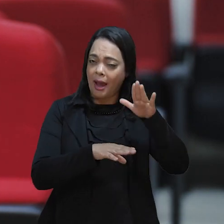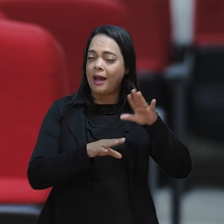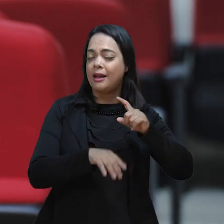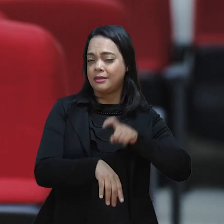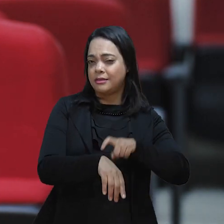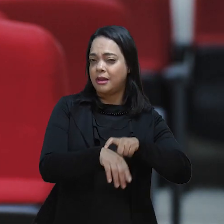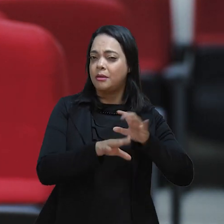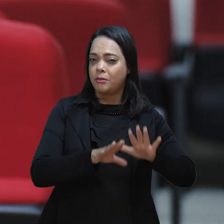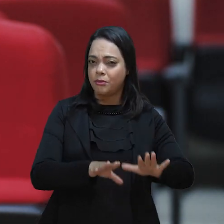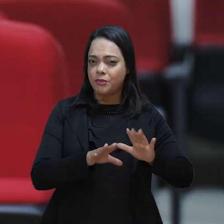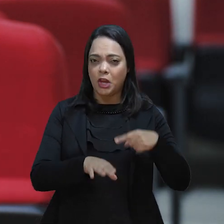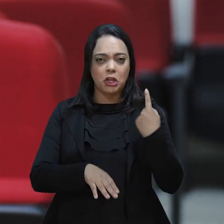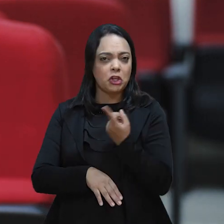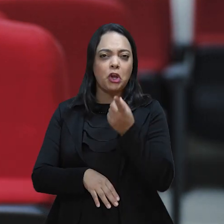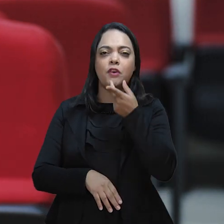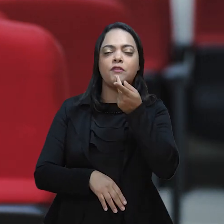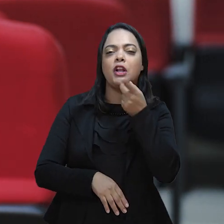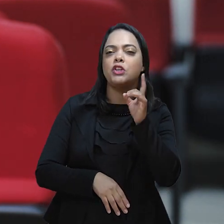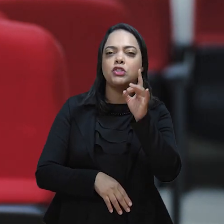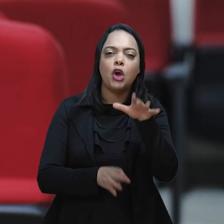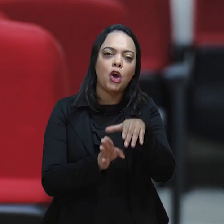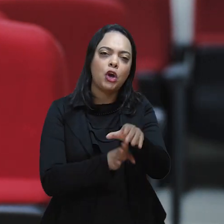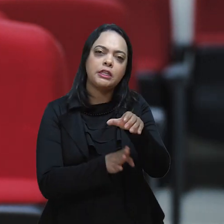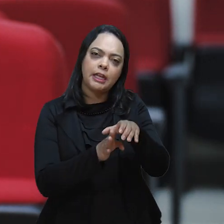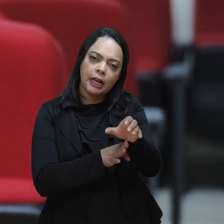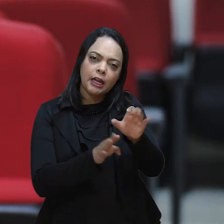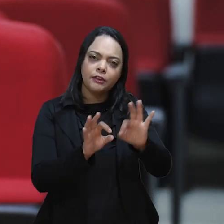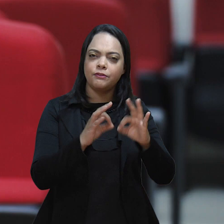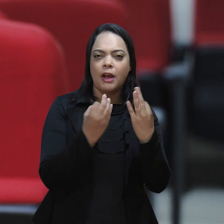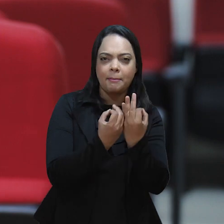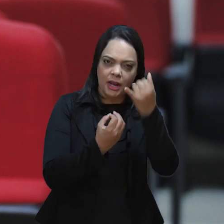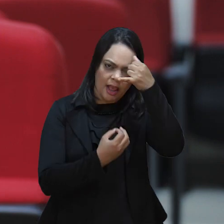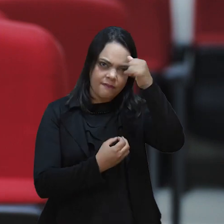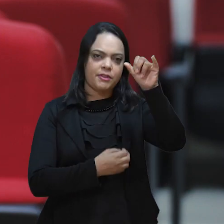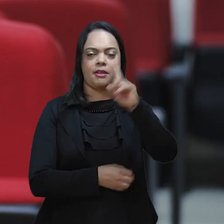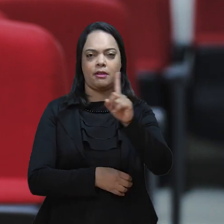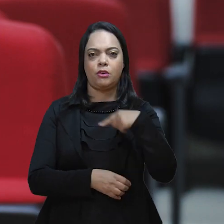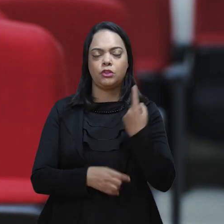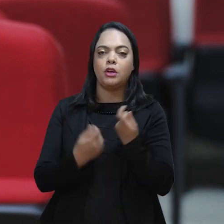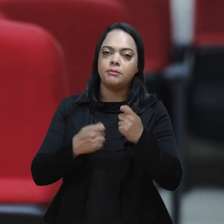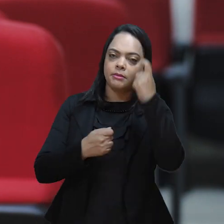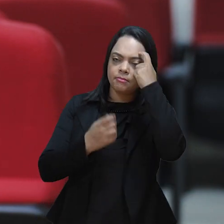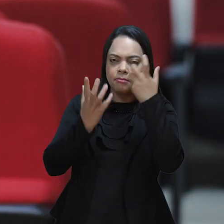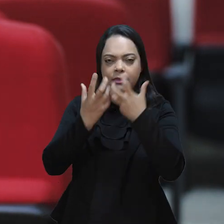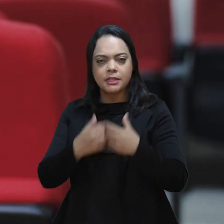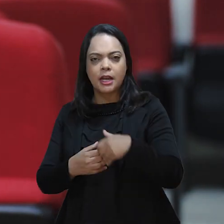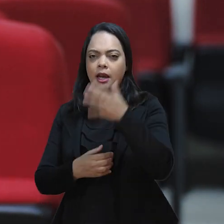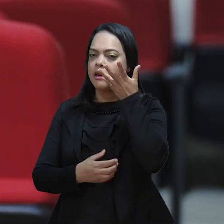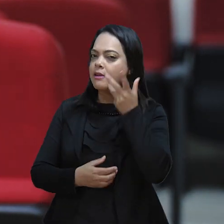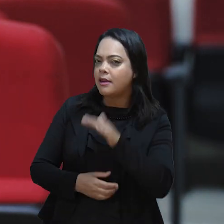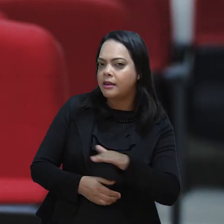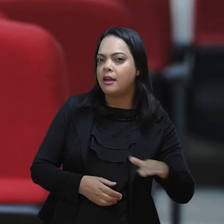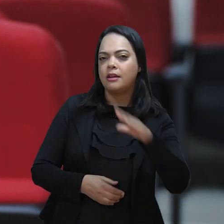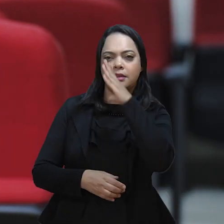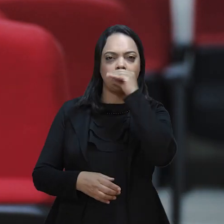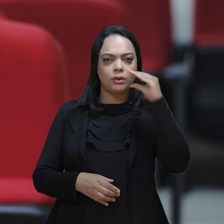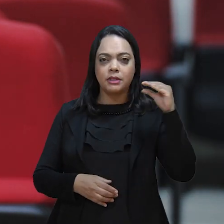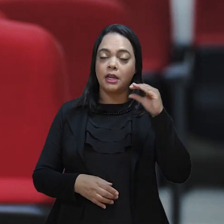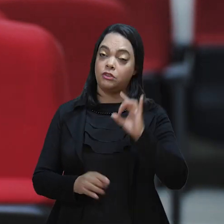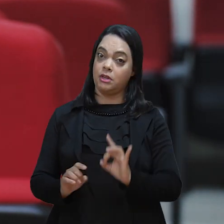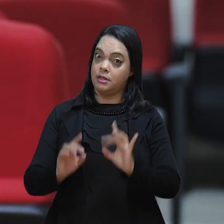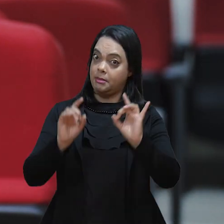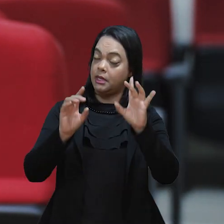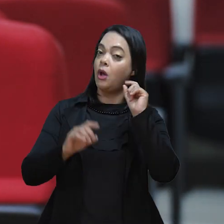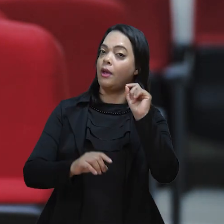prevenção só orientando pais. A gente fala de prevenção pensando na criança, na adolescente, em especial a mulher, que